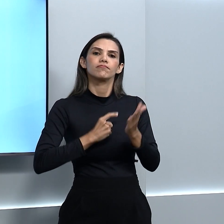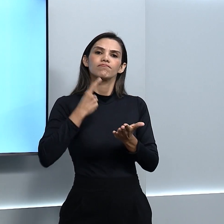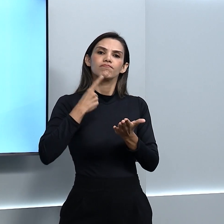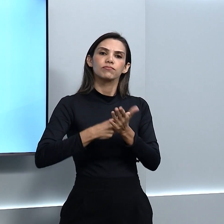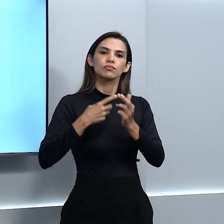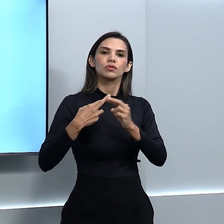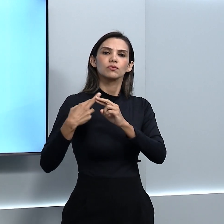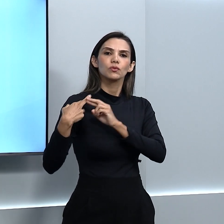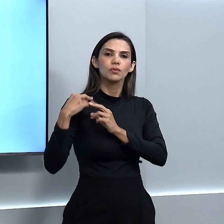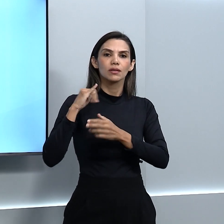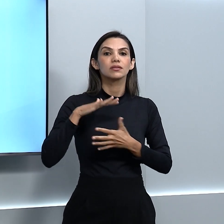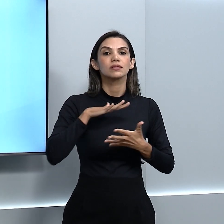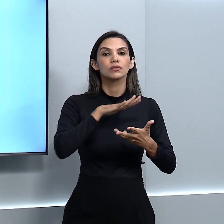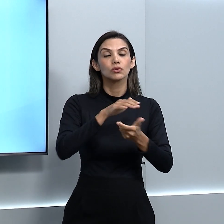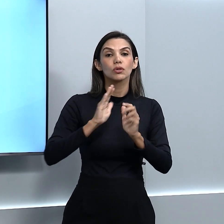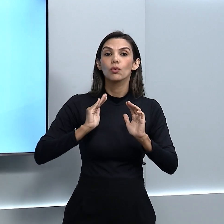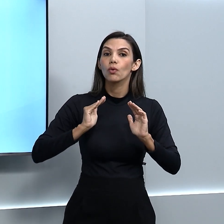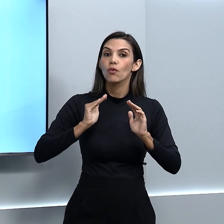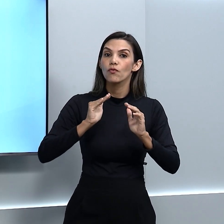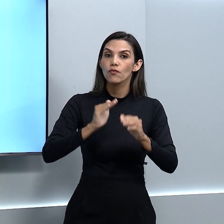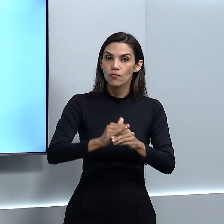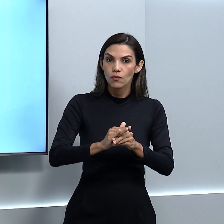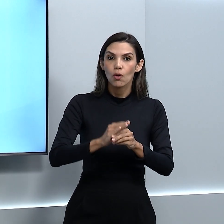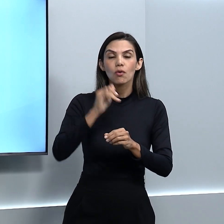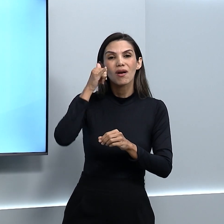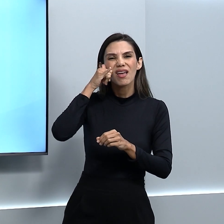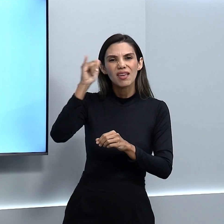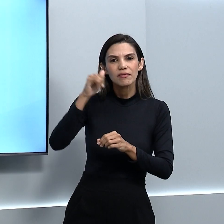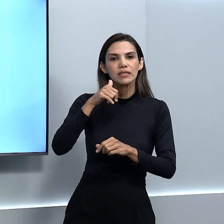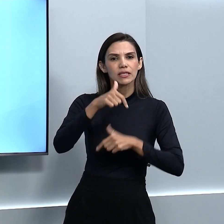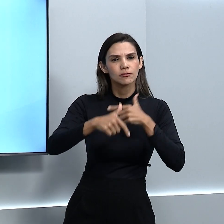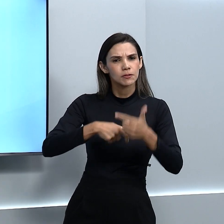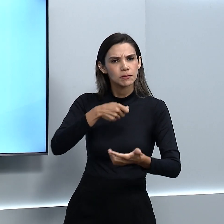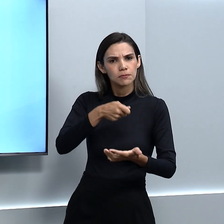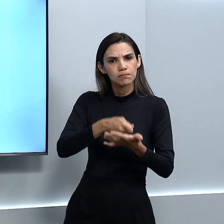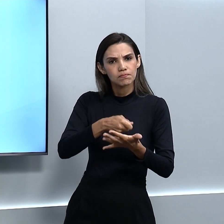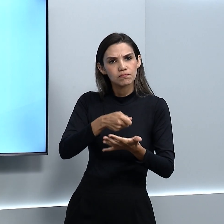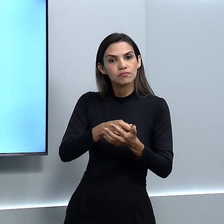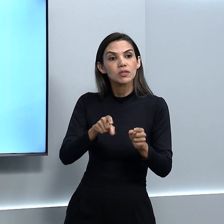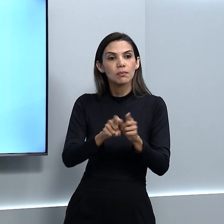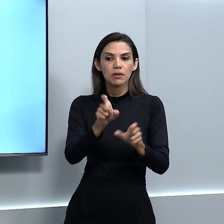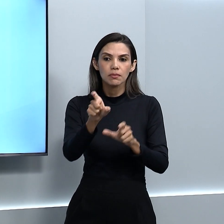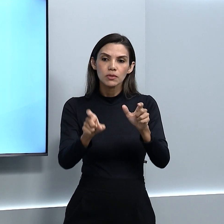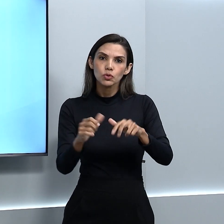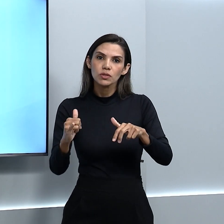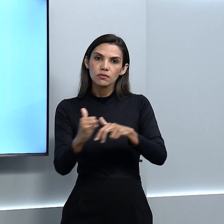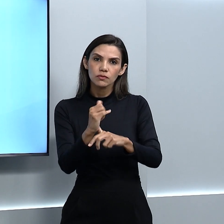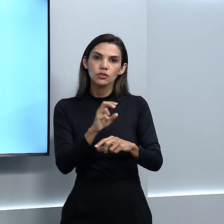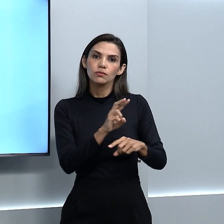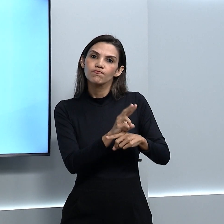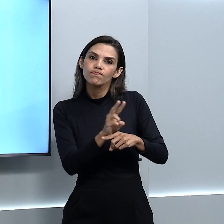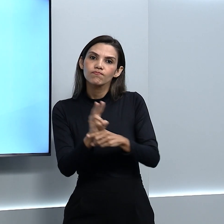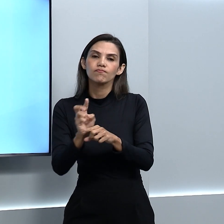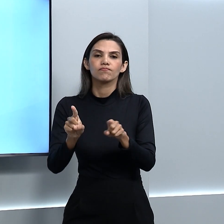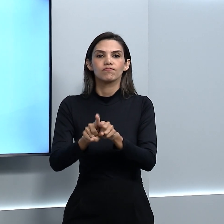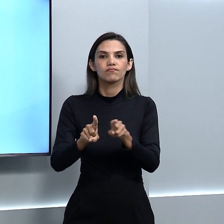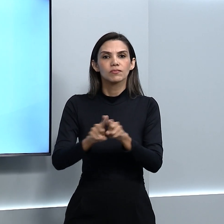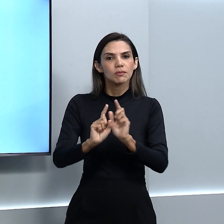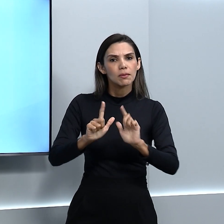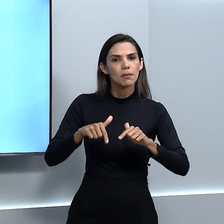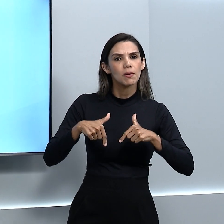internacionais voltados à prevenção do trabalho forçado, à proteção das vítimas e ao fortalecimento